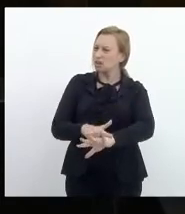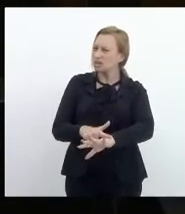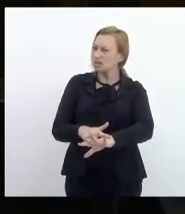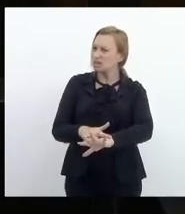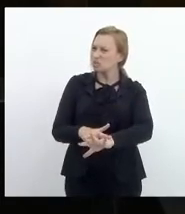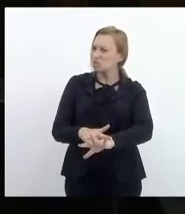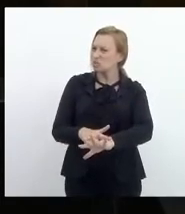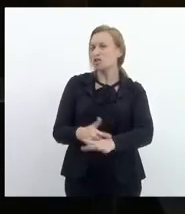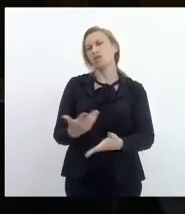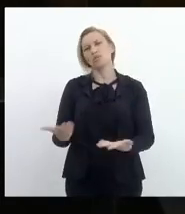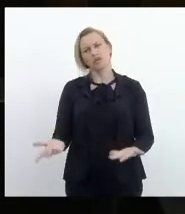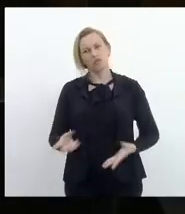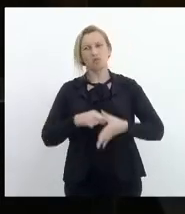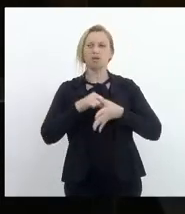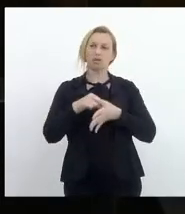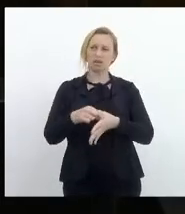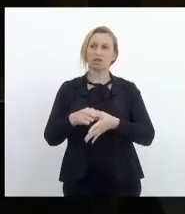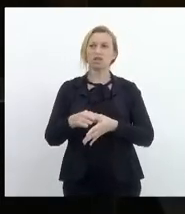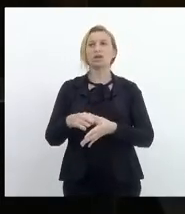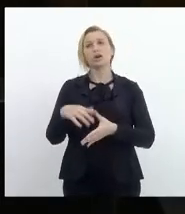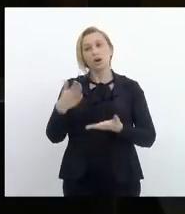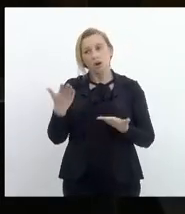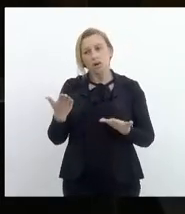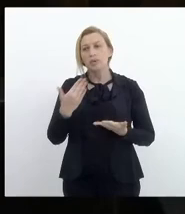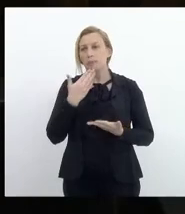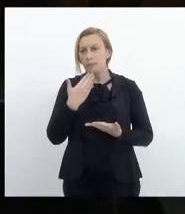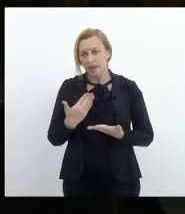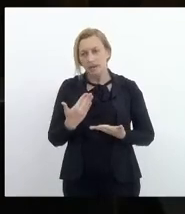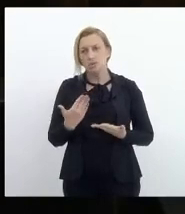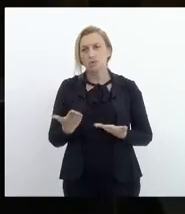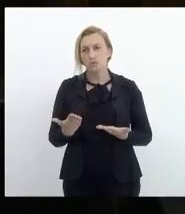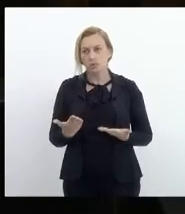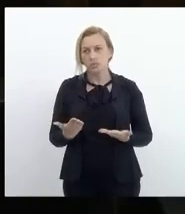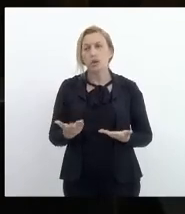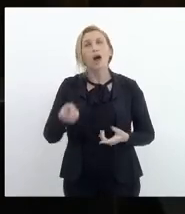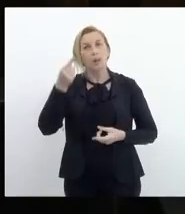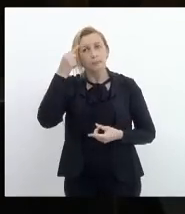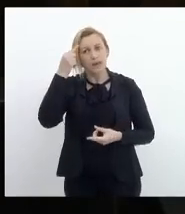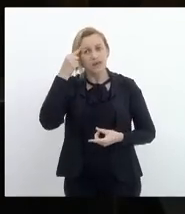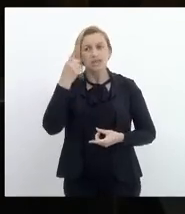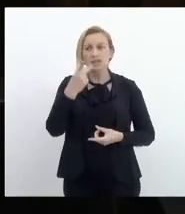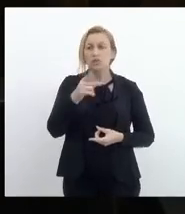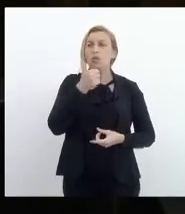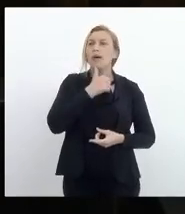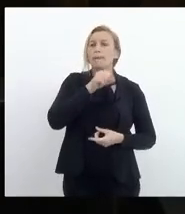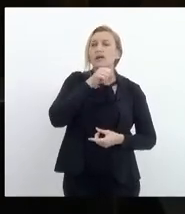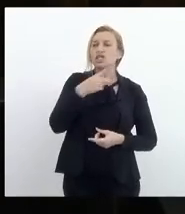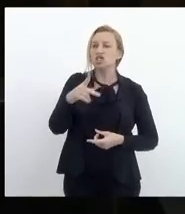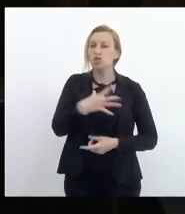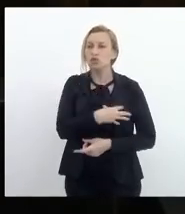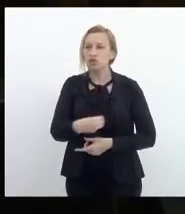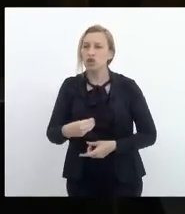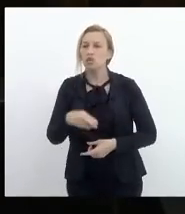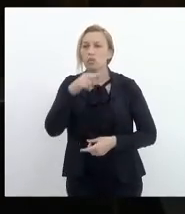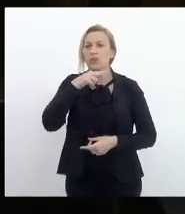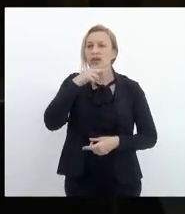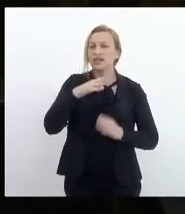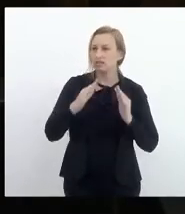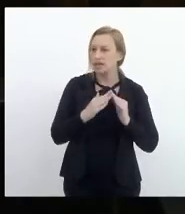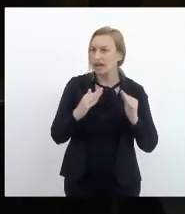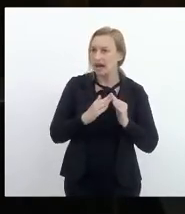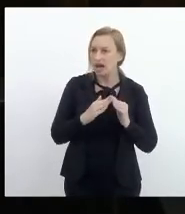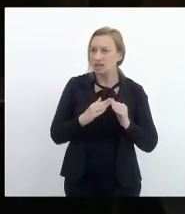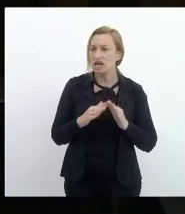líderes eu tenho juizo e pense na sua mãe no seu filho seu neto foi em casa